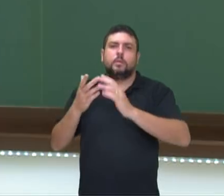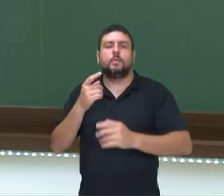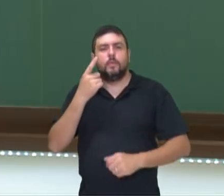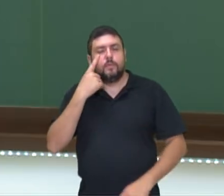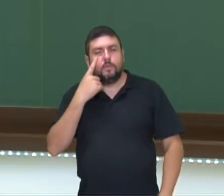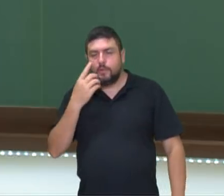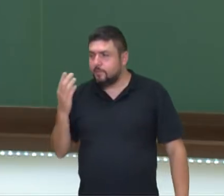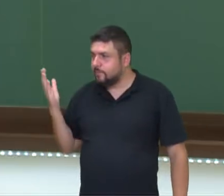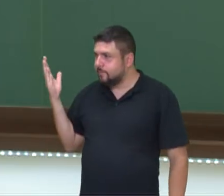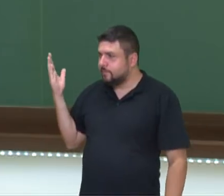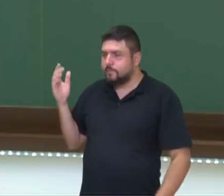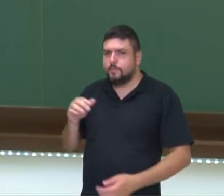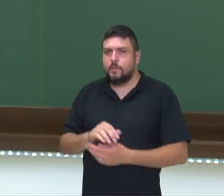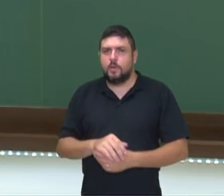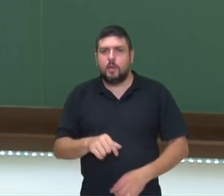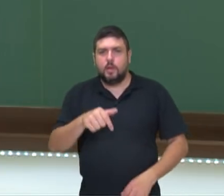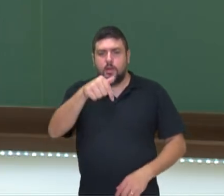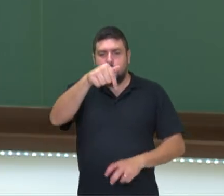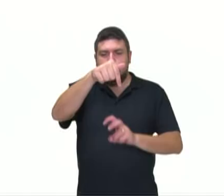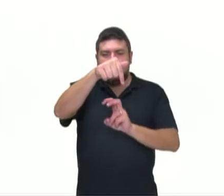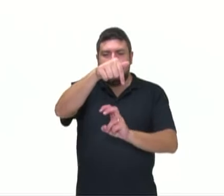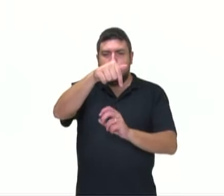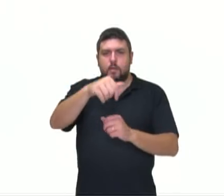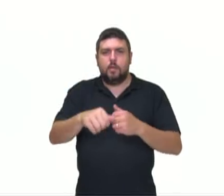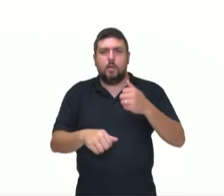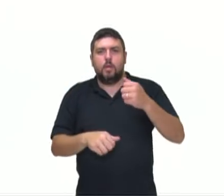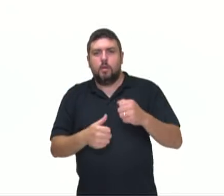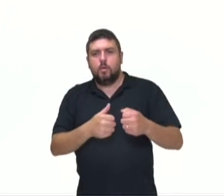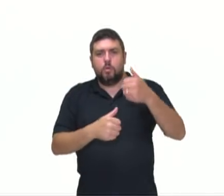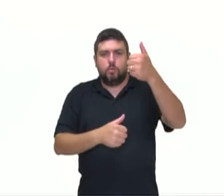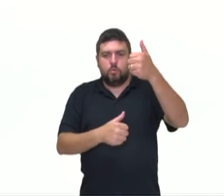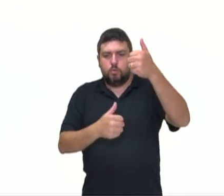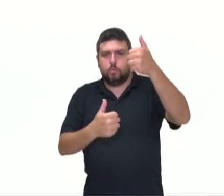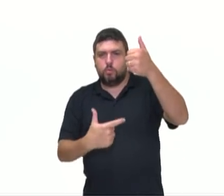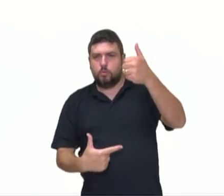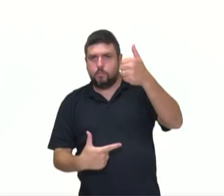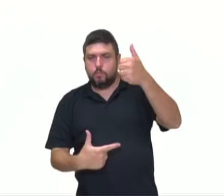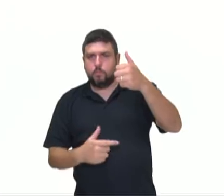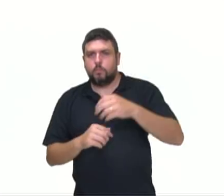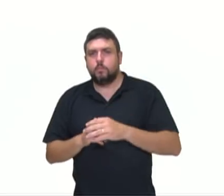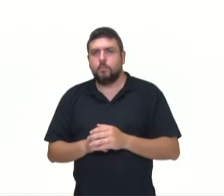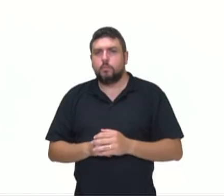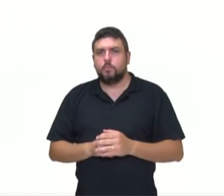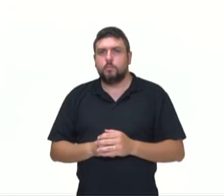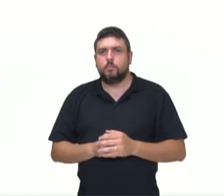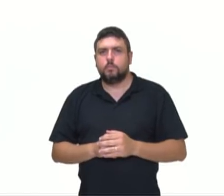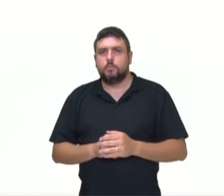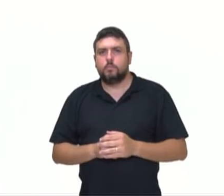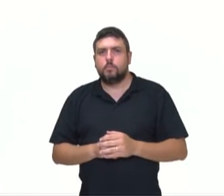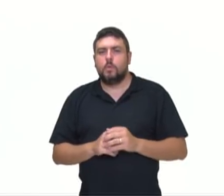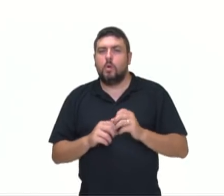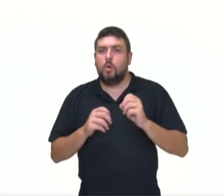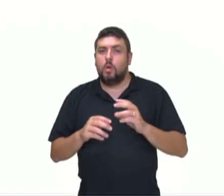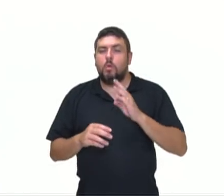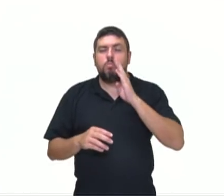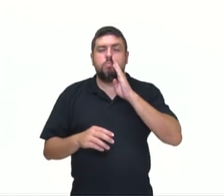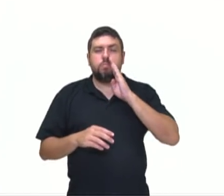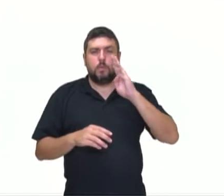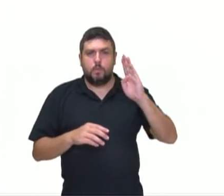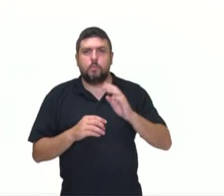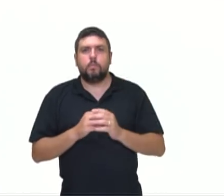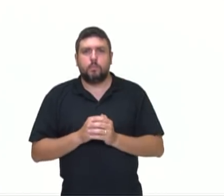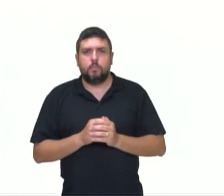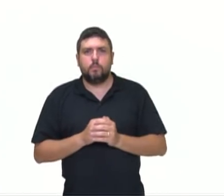com mais 5, 12. 2 unidades e uma dezena. Como a gente está em bilhão, dezena de